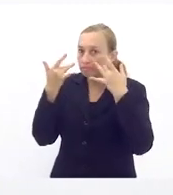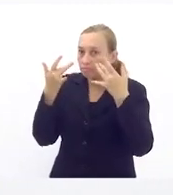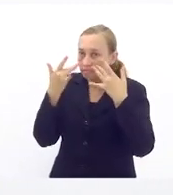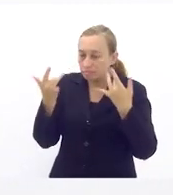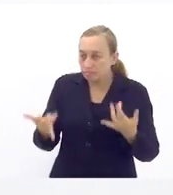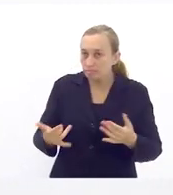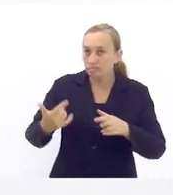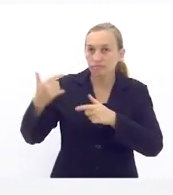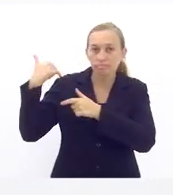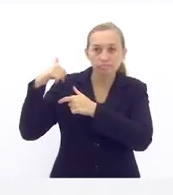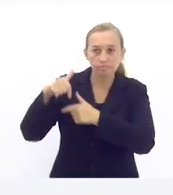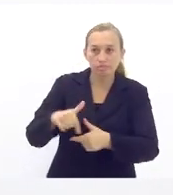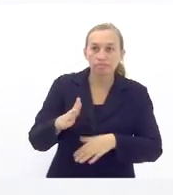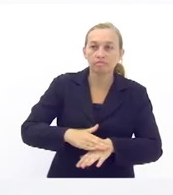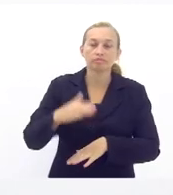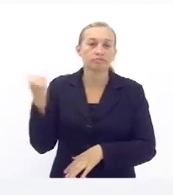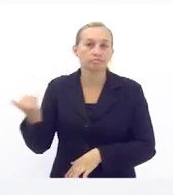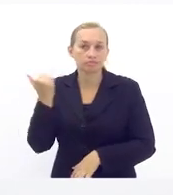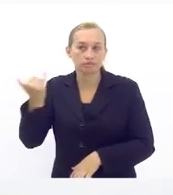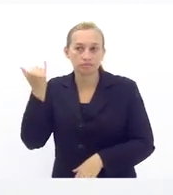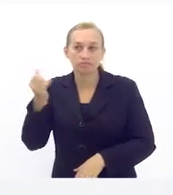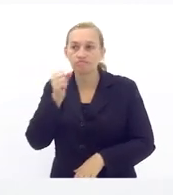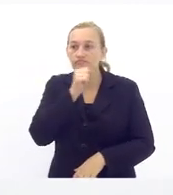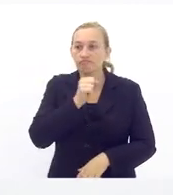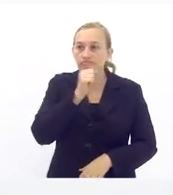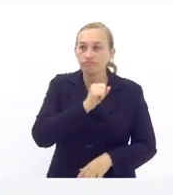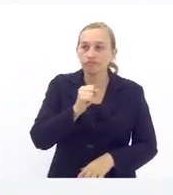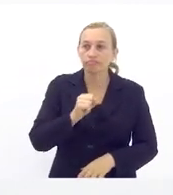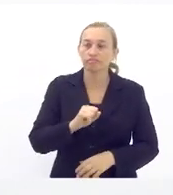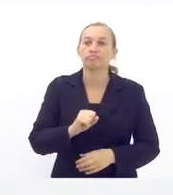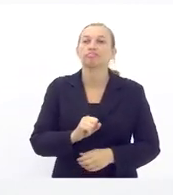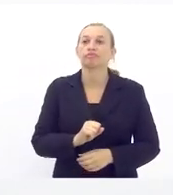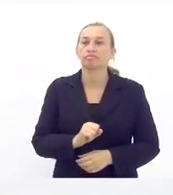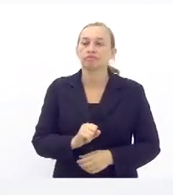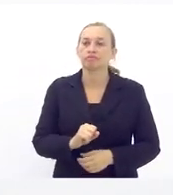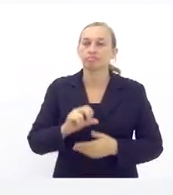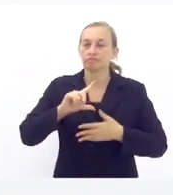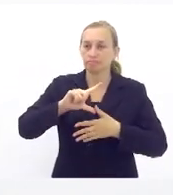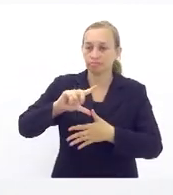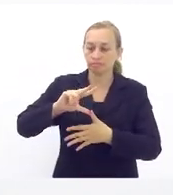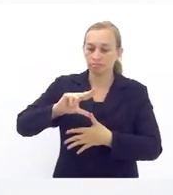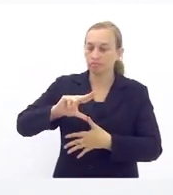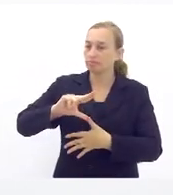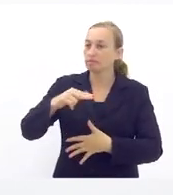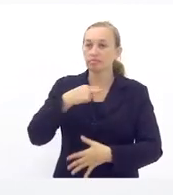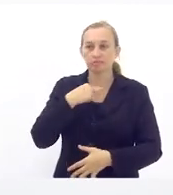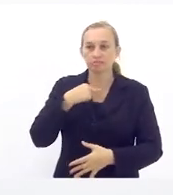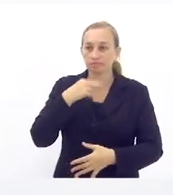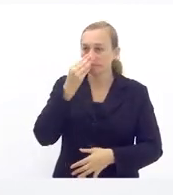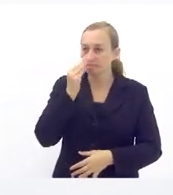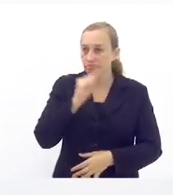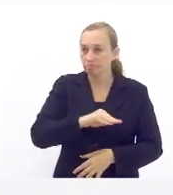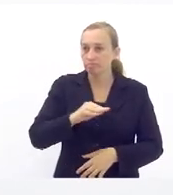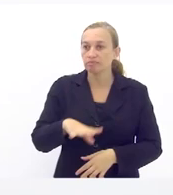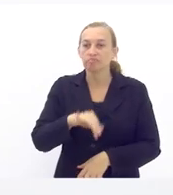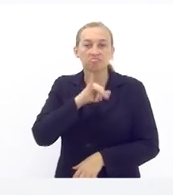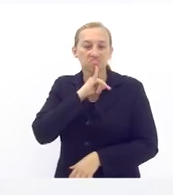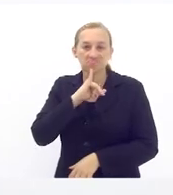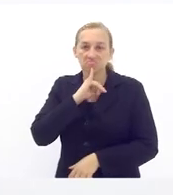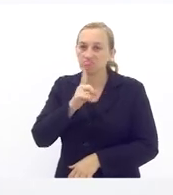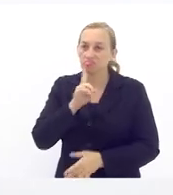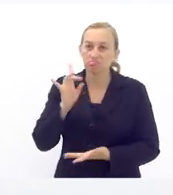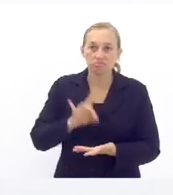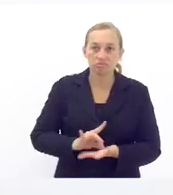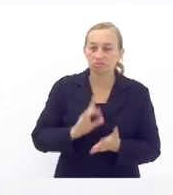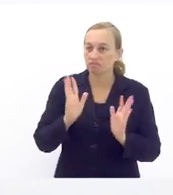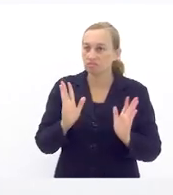tradicionalíssimo mais importante mais antigo da América Latina que não pode continuar abandonado infelizmente esse não é uma realidade